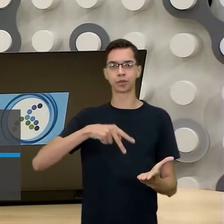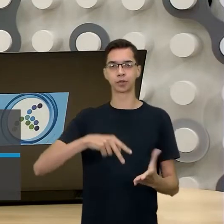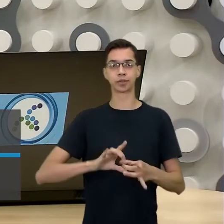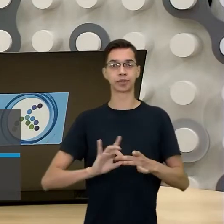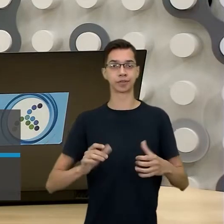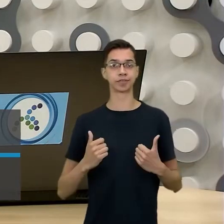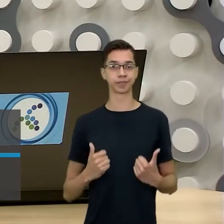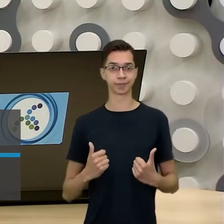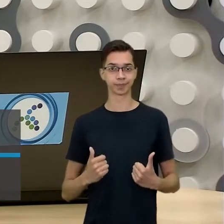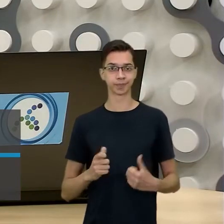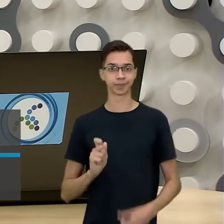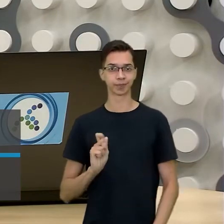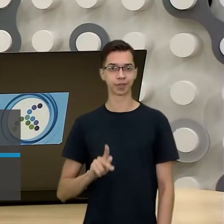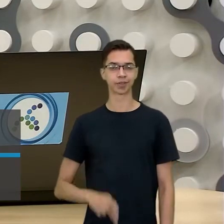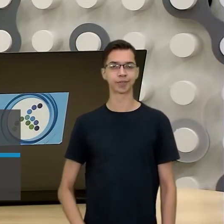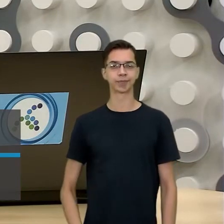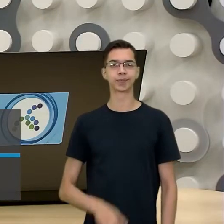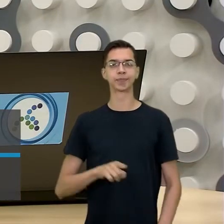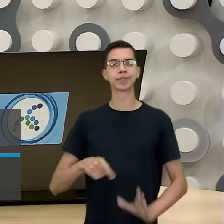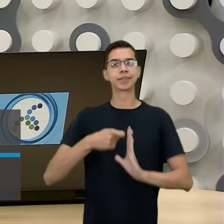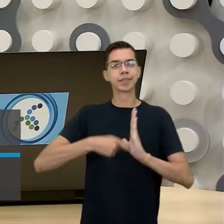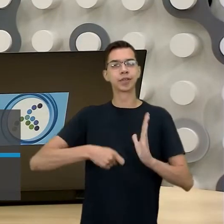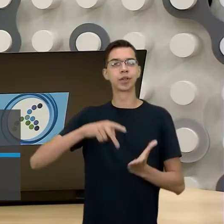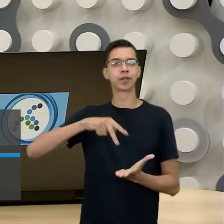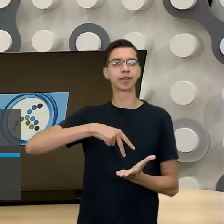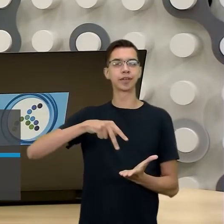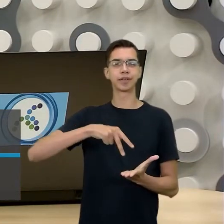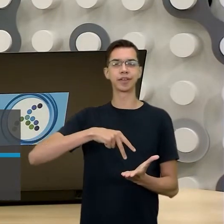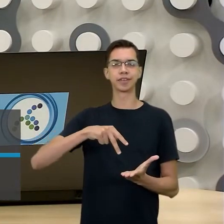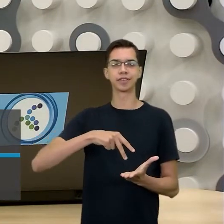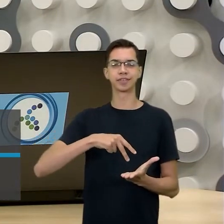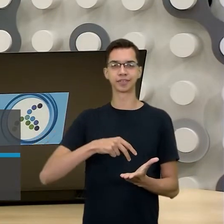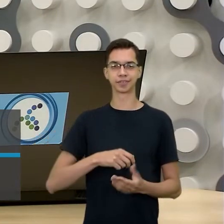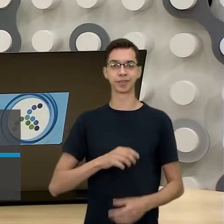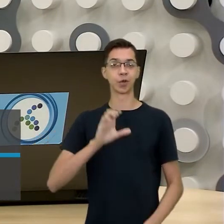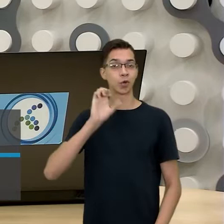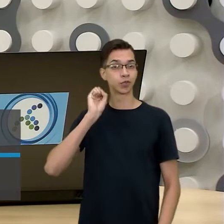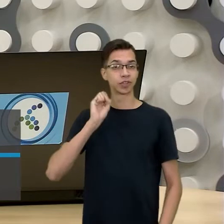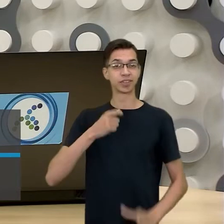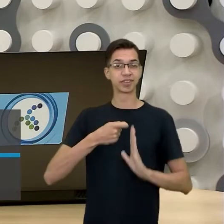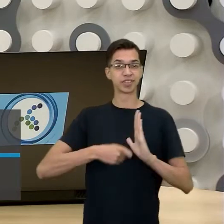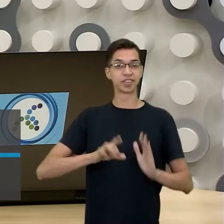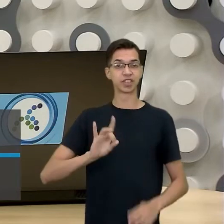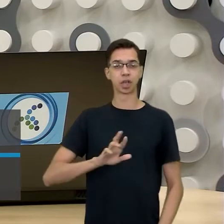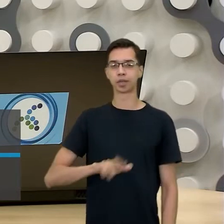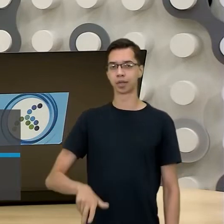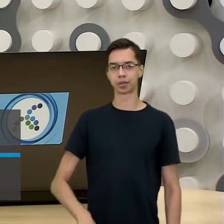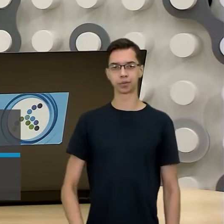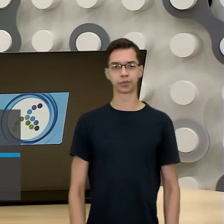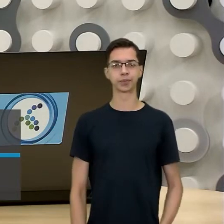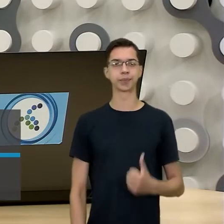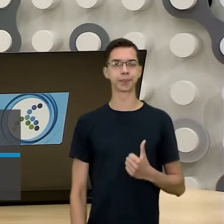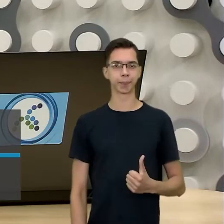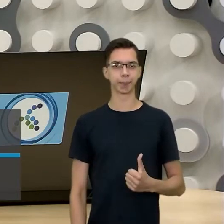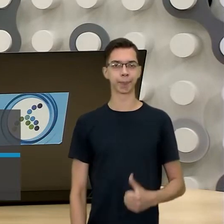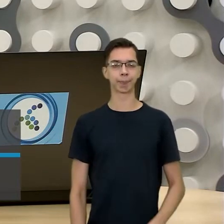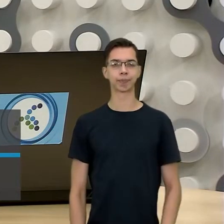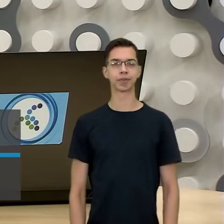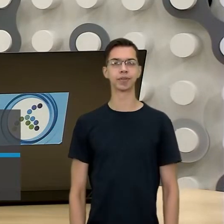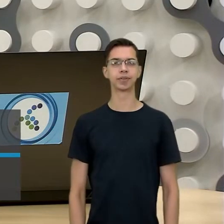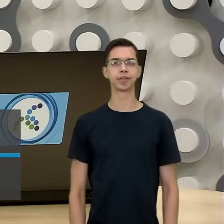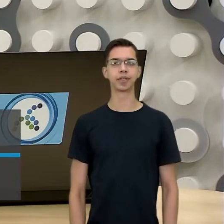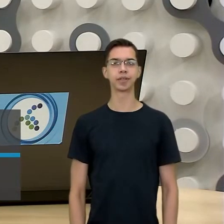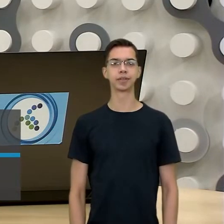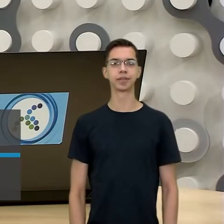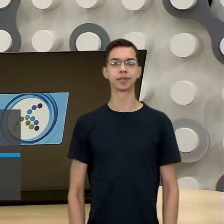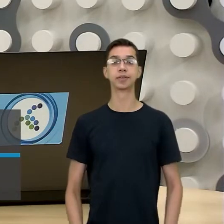no digital, ler o texto e não só ouvir o texto. Por quê? Quando você faz a leitura, você faz no seu tempo. Então, às vezes,